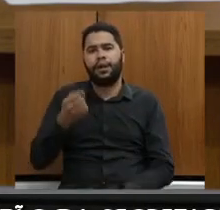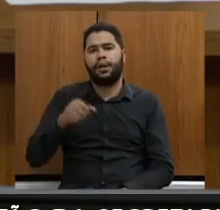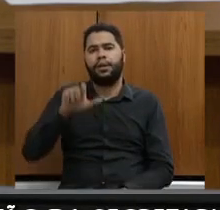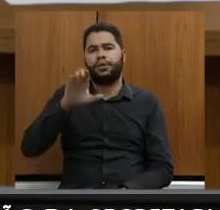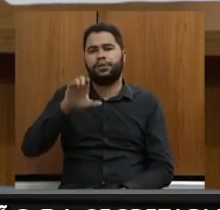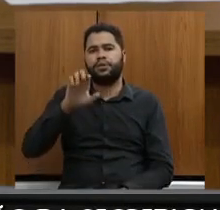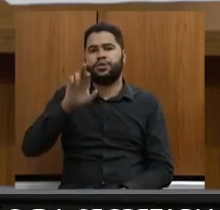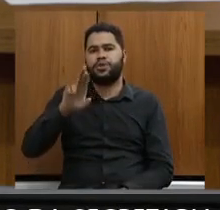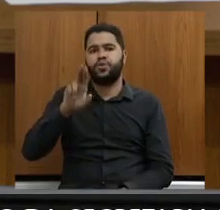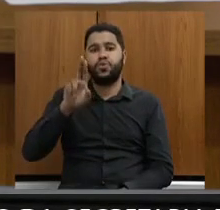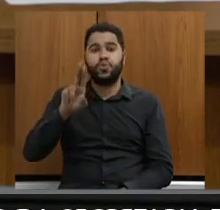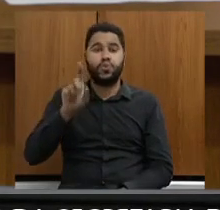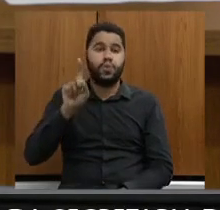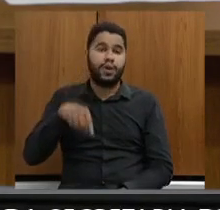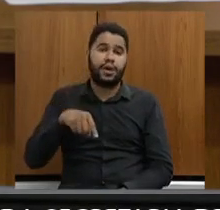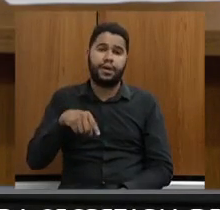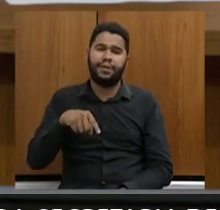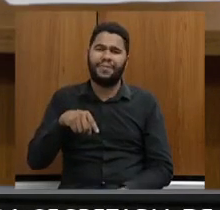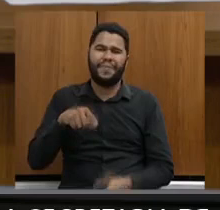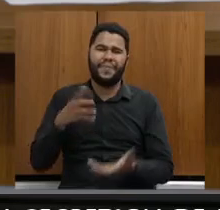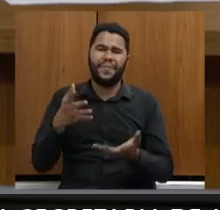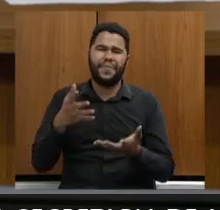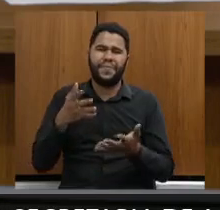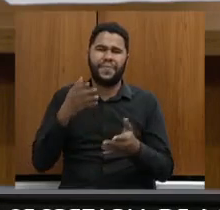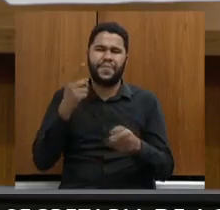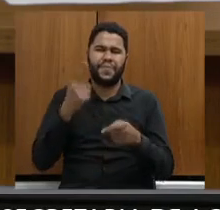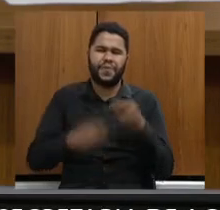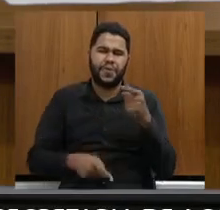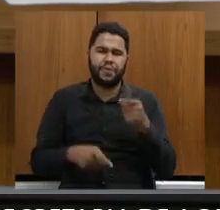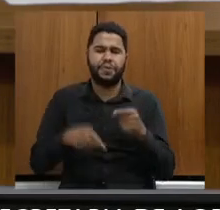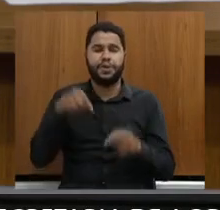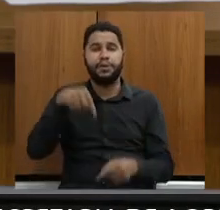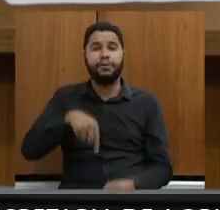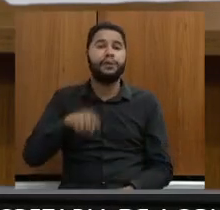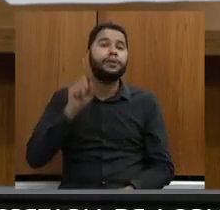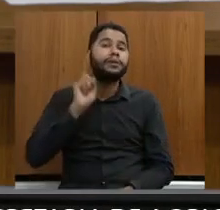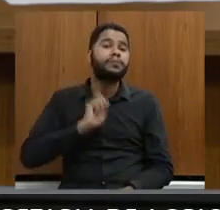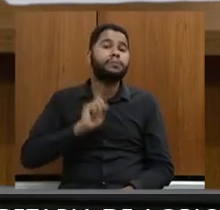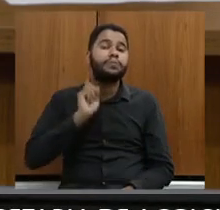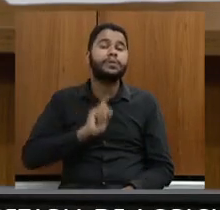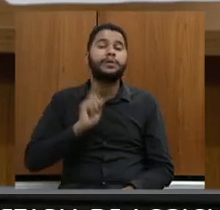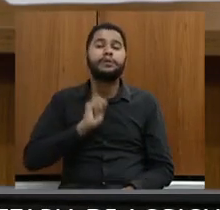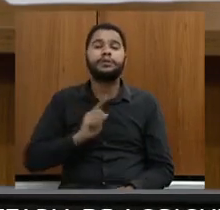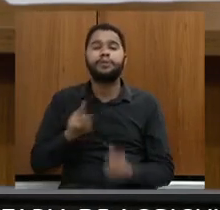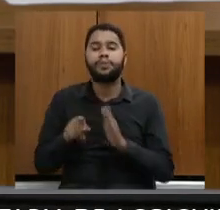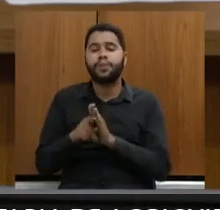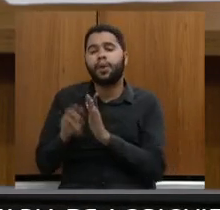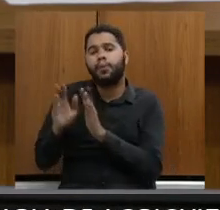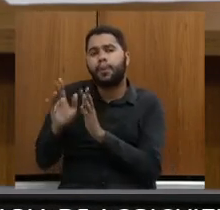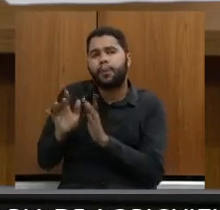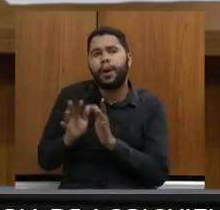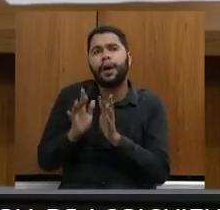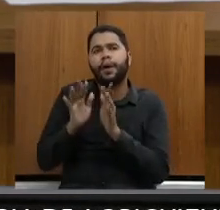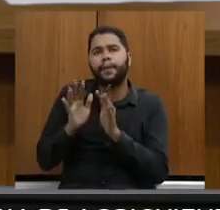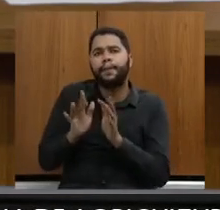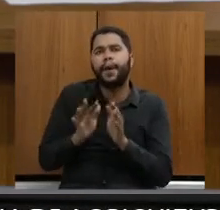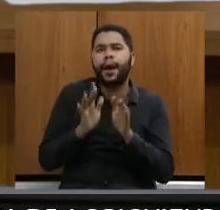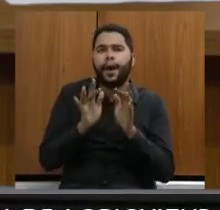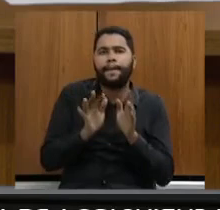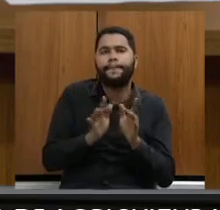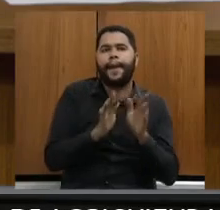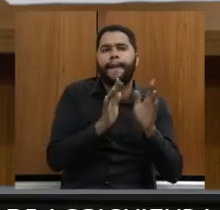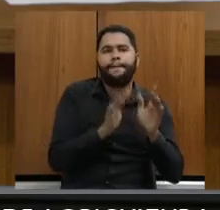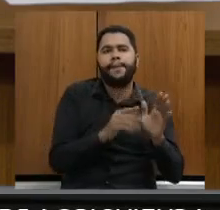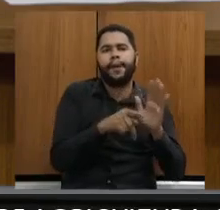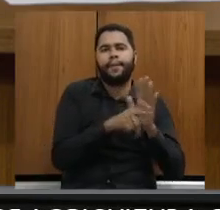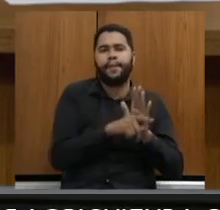aí proibidos do país de ser regulamentados e que o estado de Minas Gerais tem feito é uma sequência de legislações e